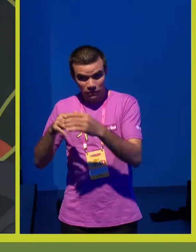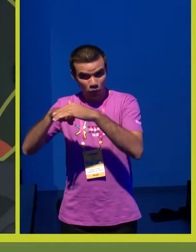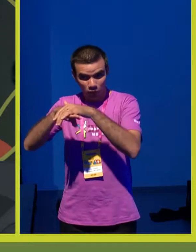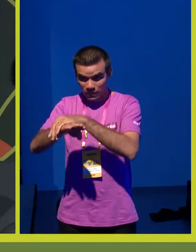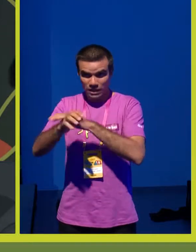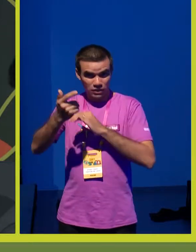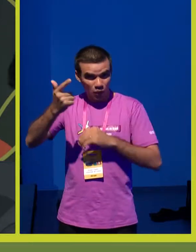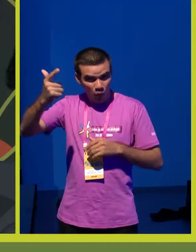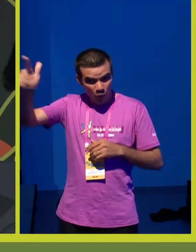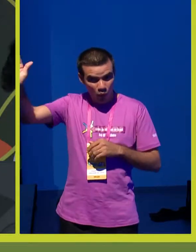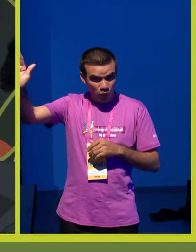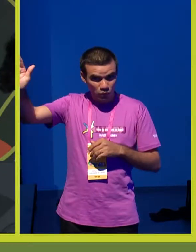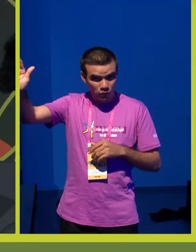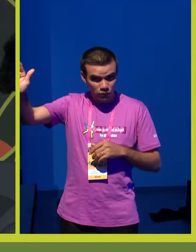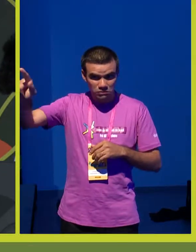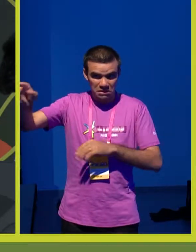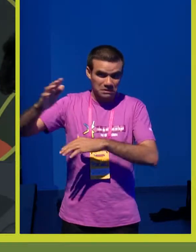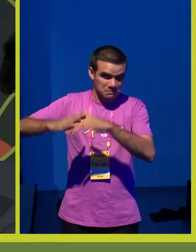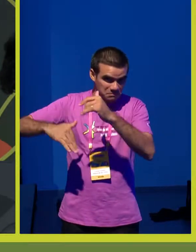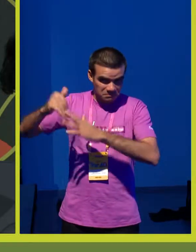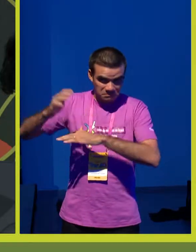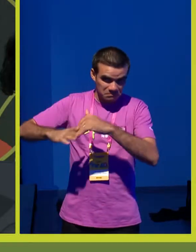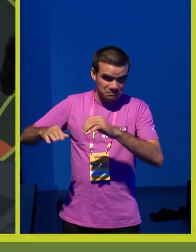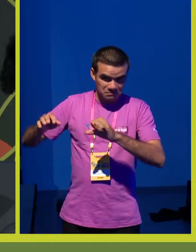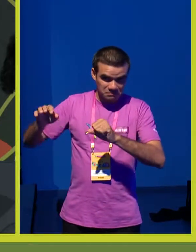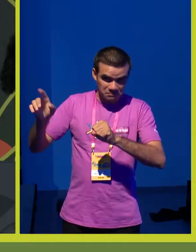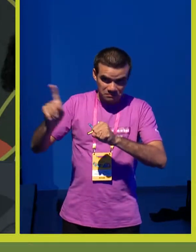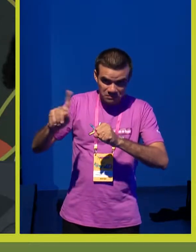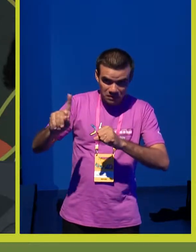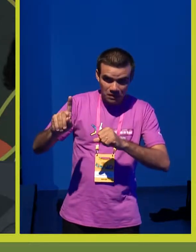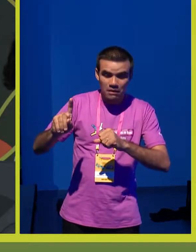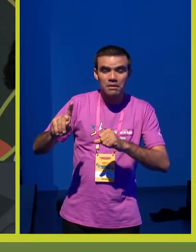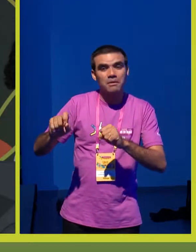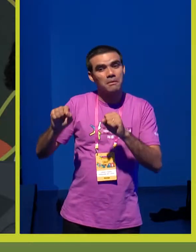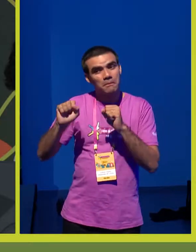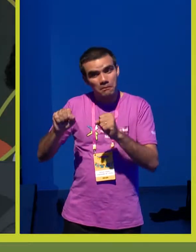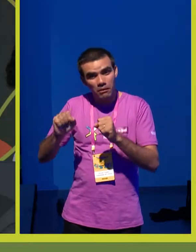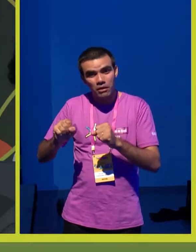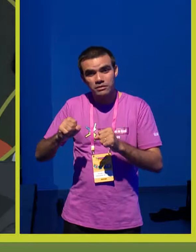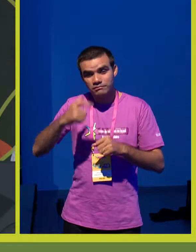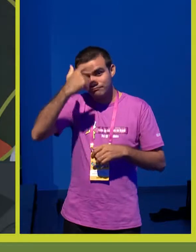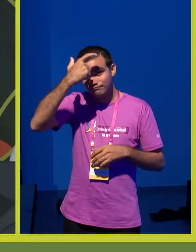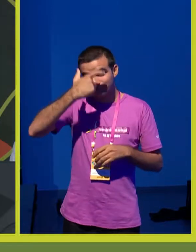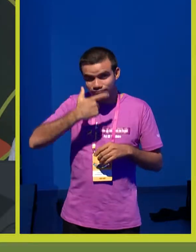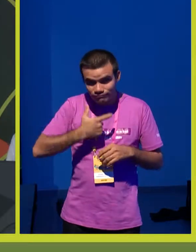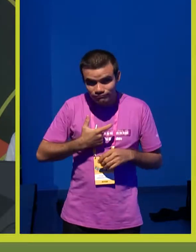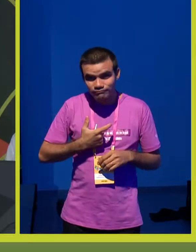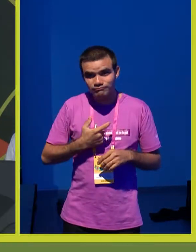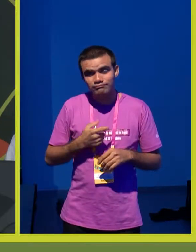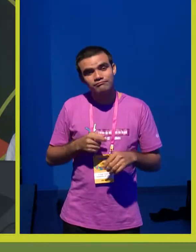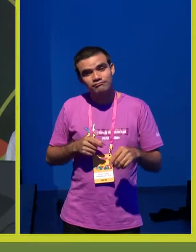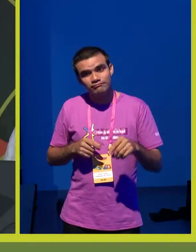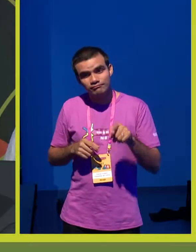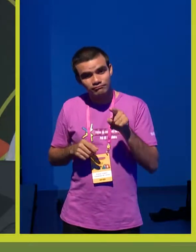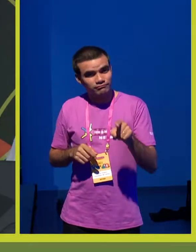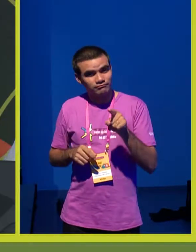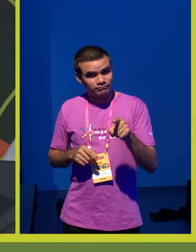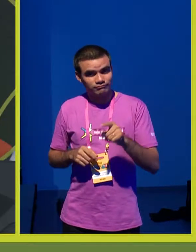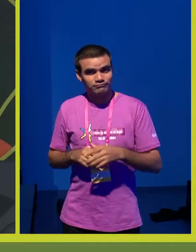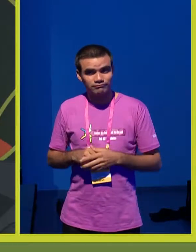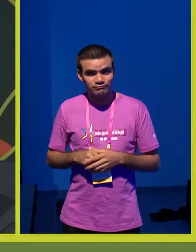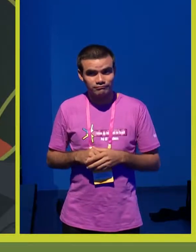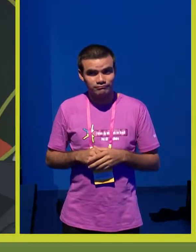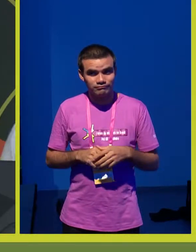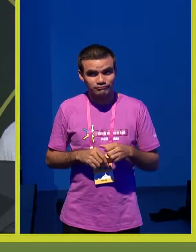lugar mesmo não sendo qualificada ela leva a uma identificação positiva de um indivíduo então